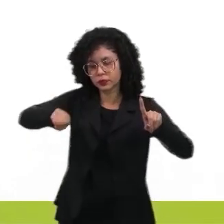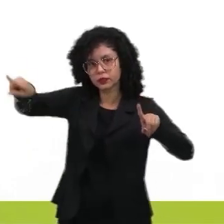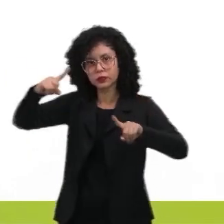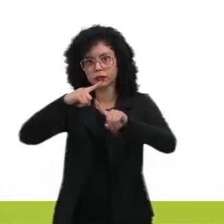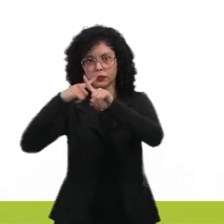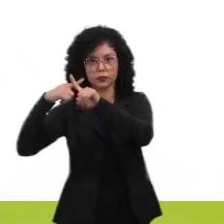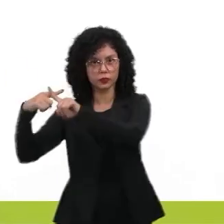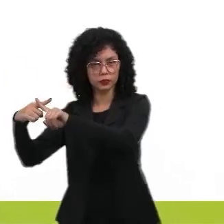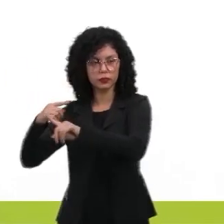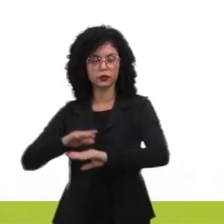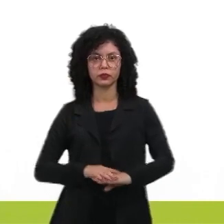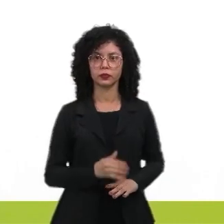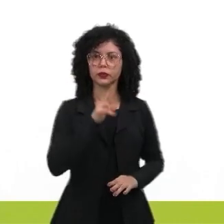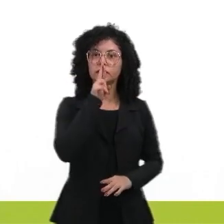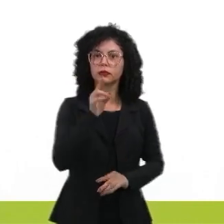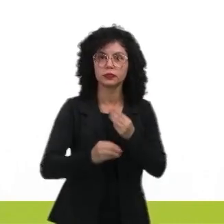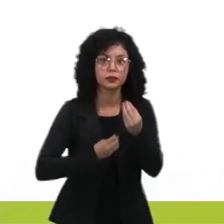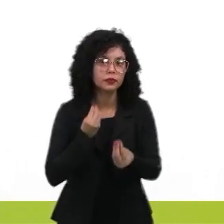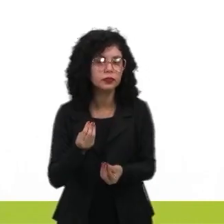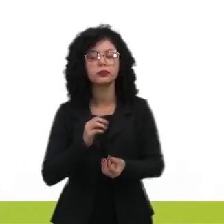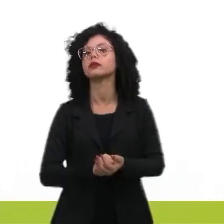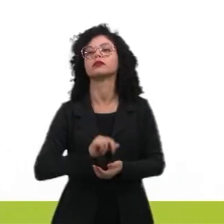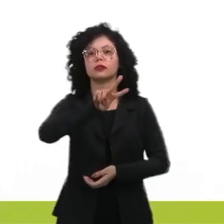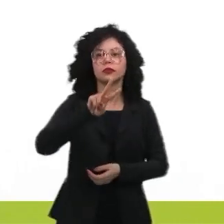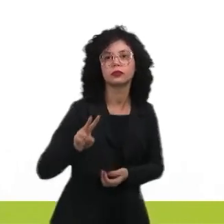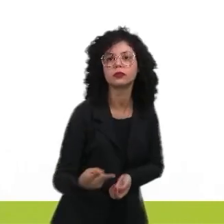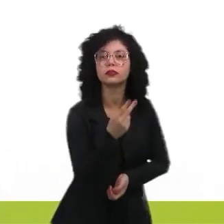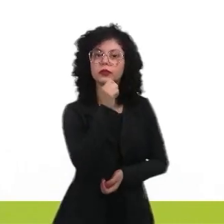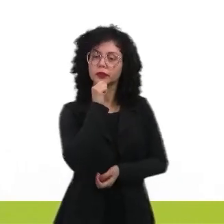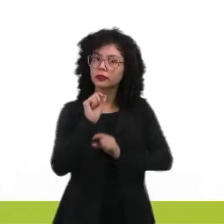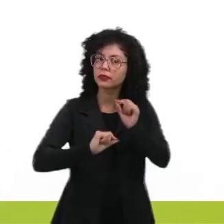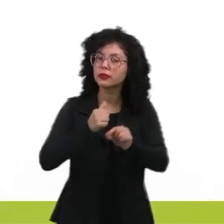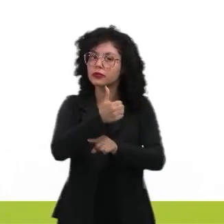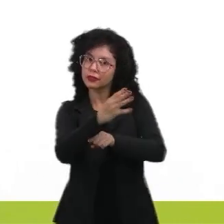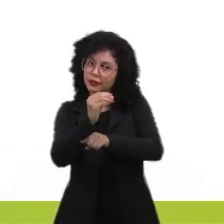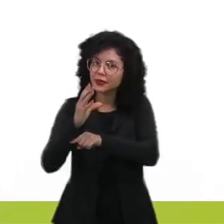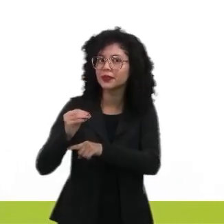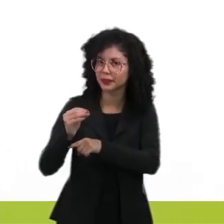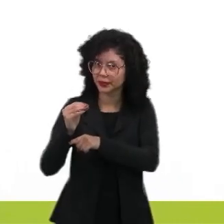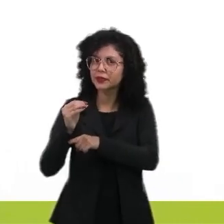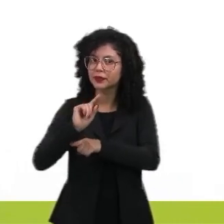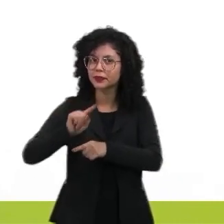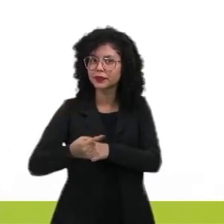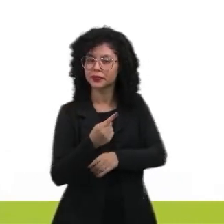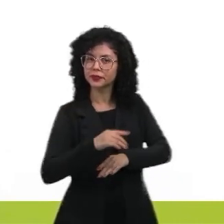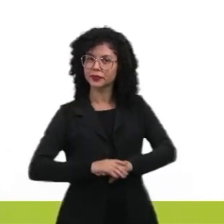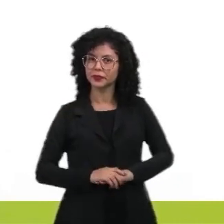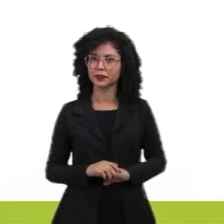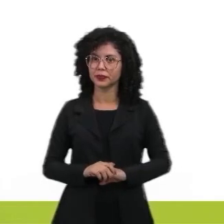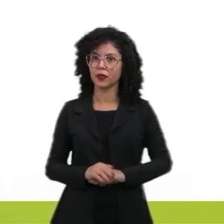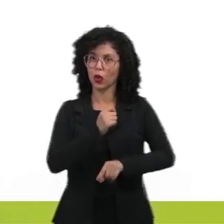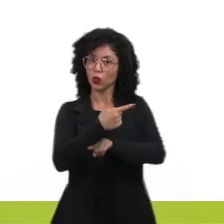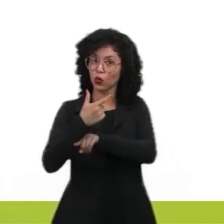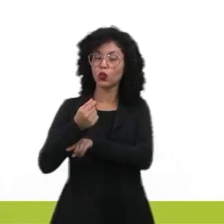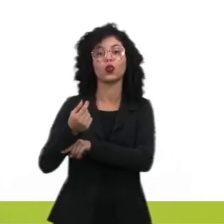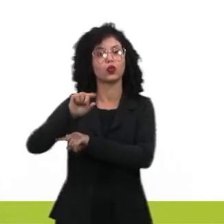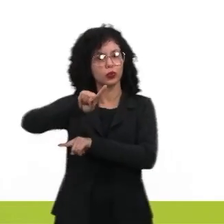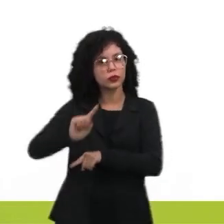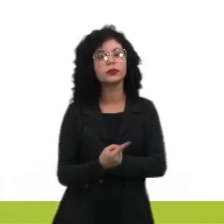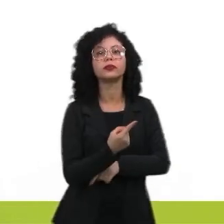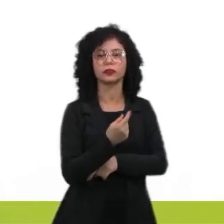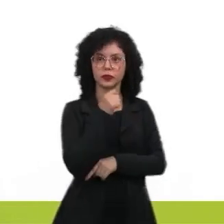Como é que fica essa resposta? A gente tem 2.000 vezes 100.000, né? Nós temos 200 milhões,